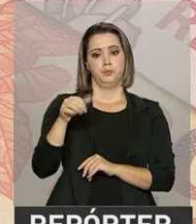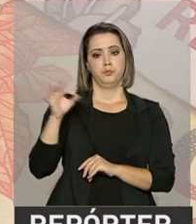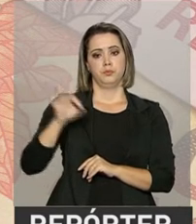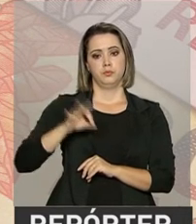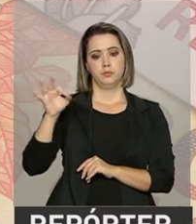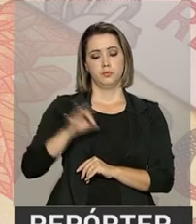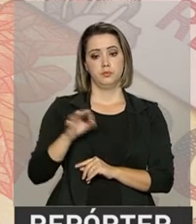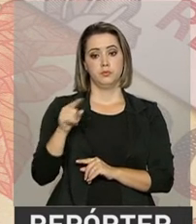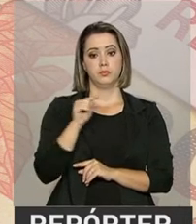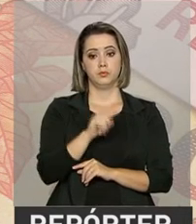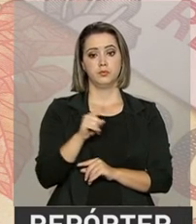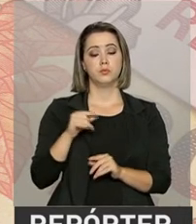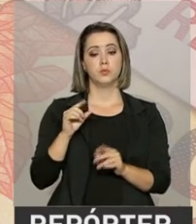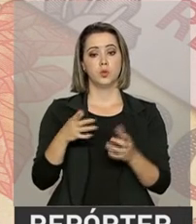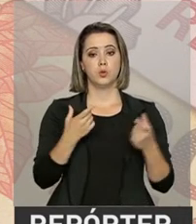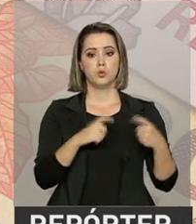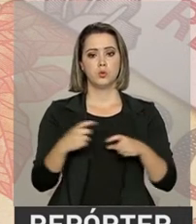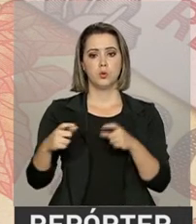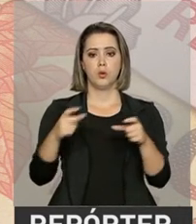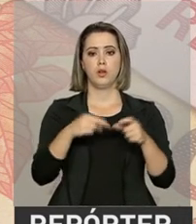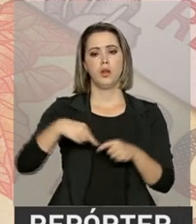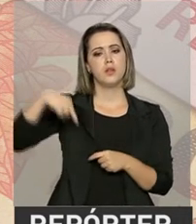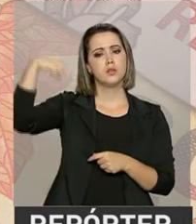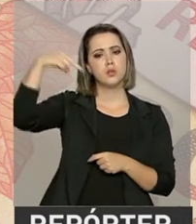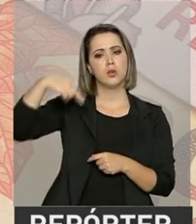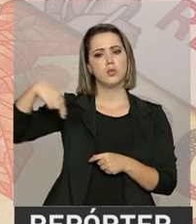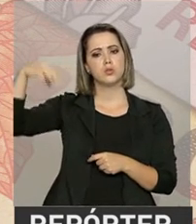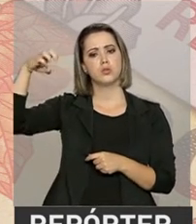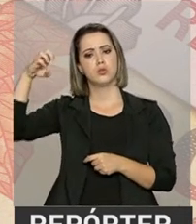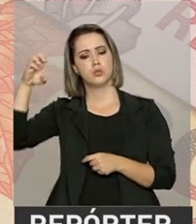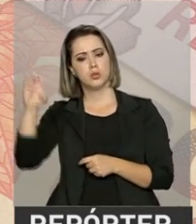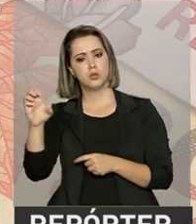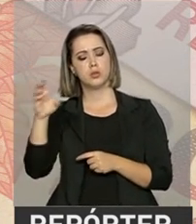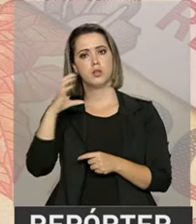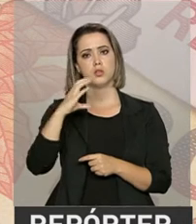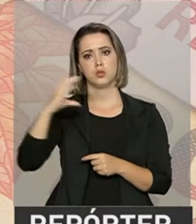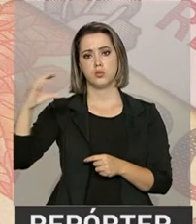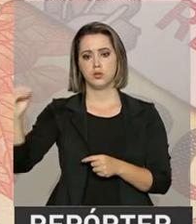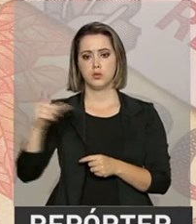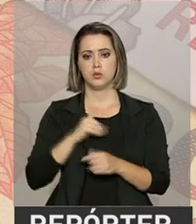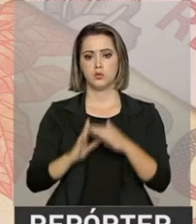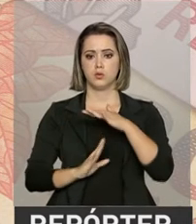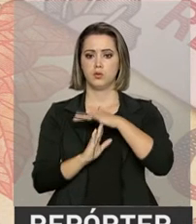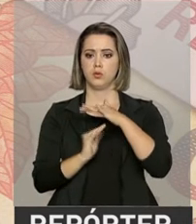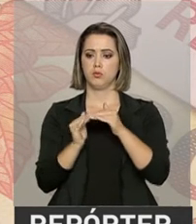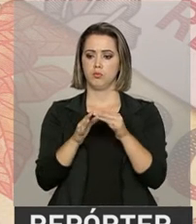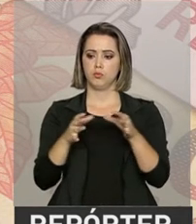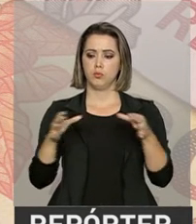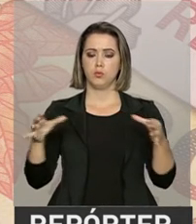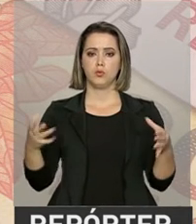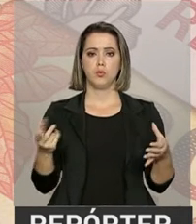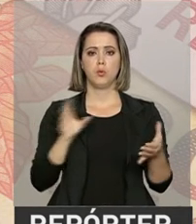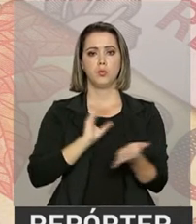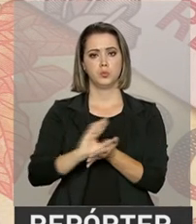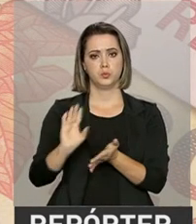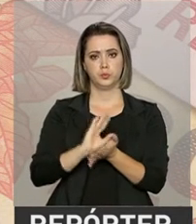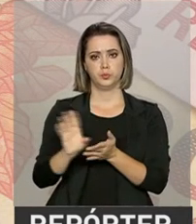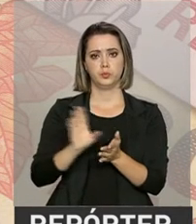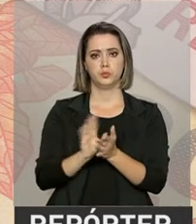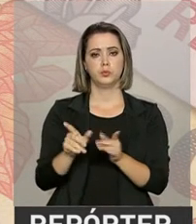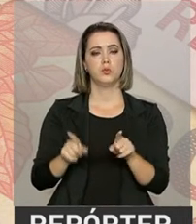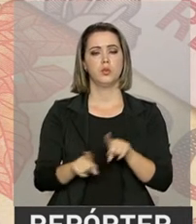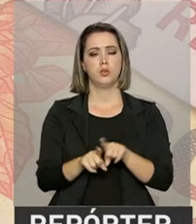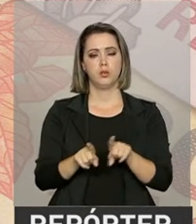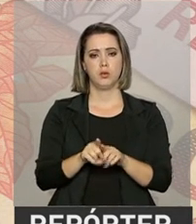cento para isso as regiões nordeste centro-oeste e norte vão ter um teto maior de financiamento e maior limite